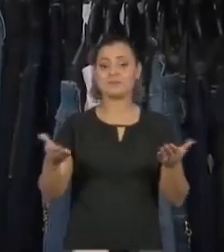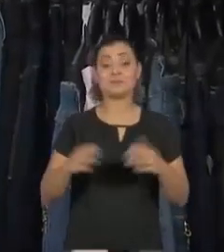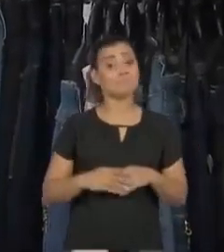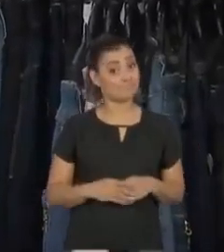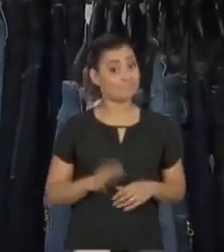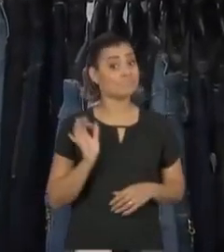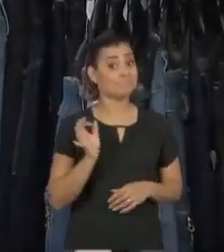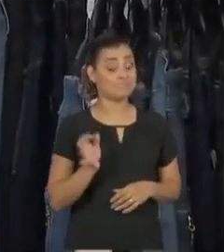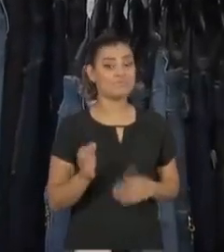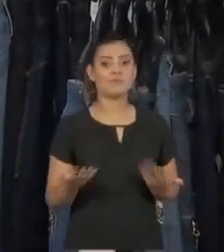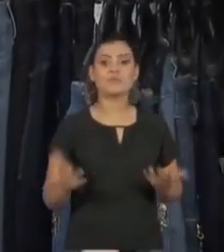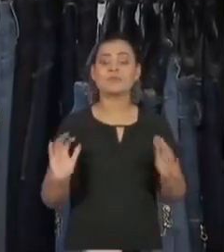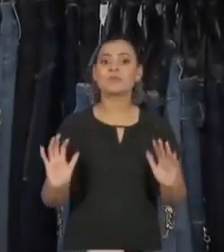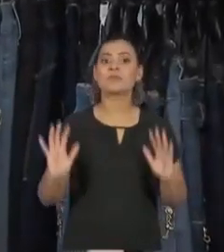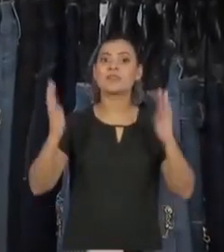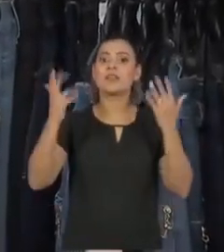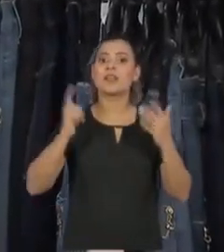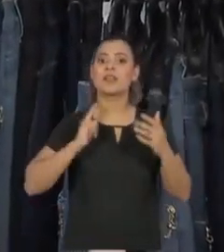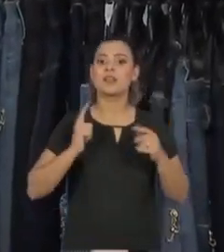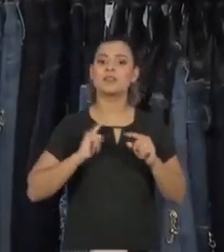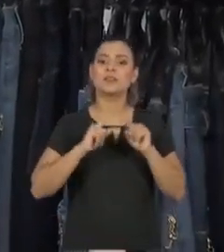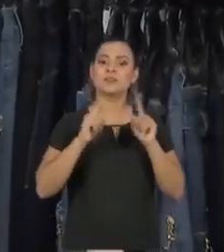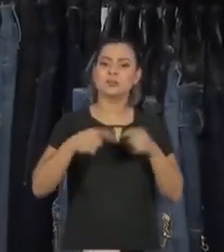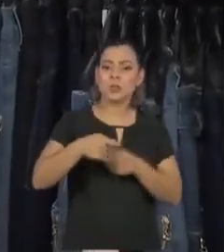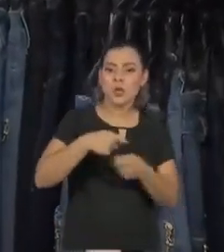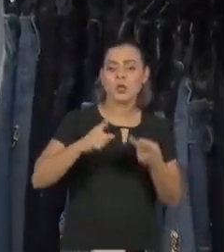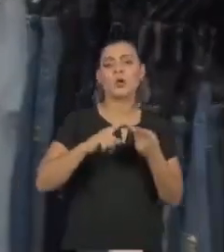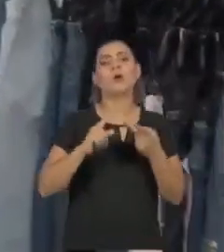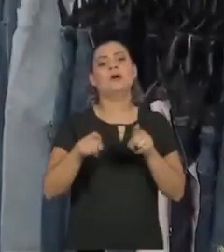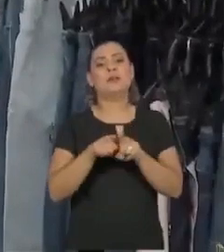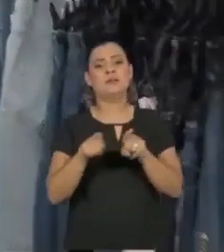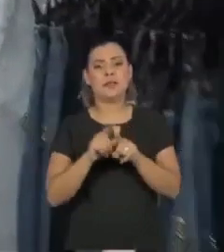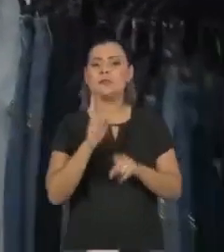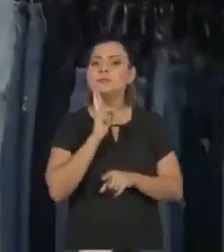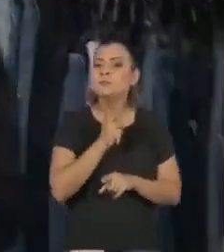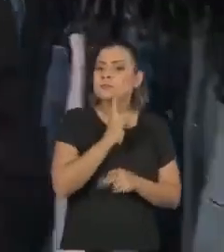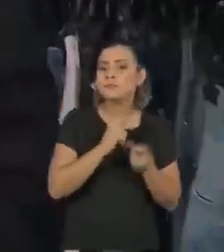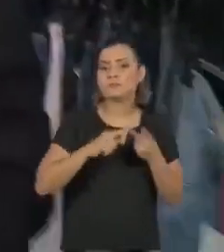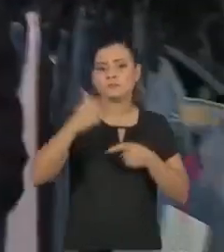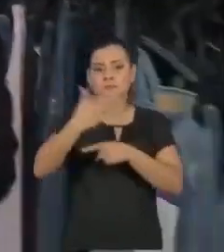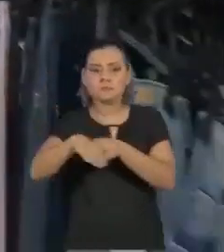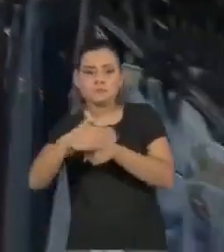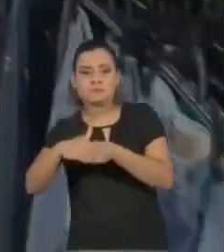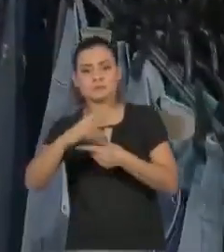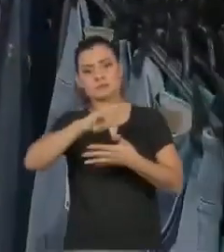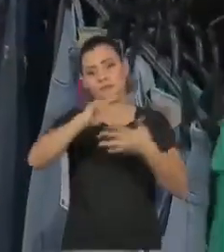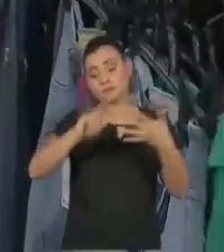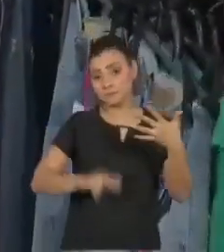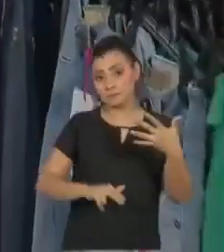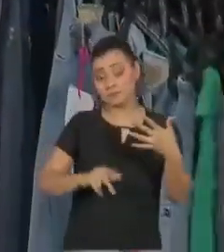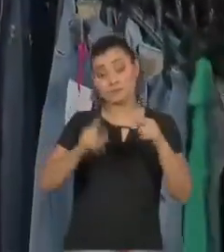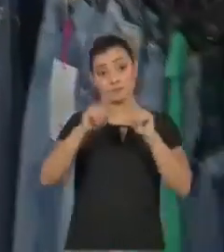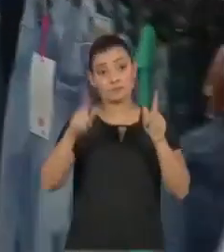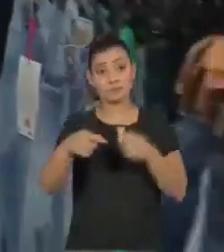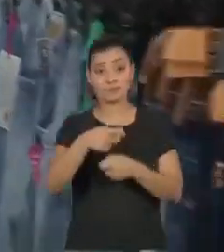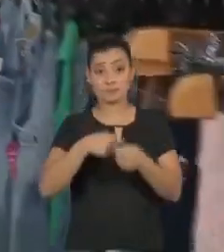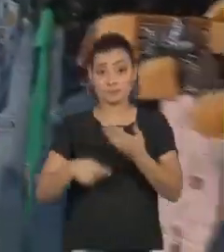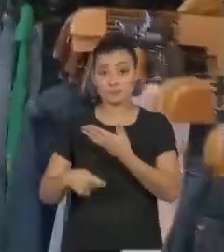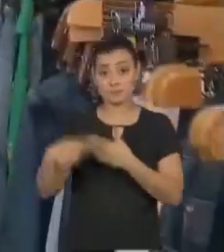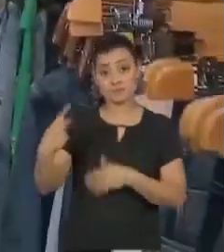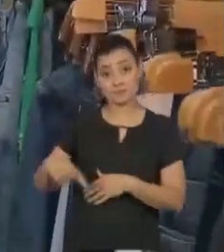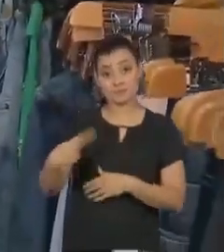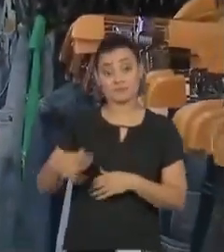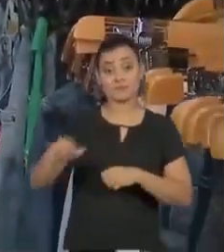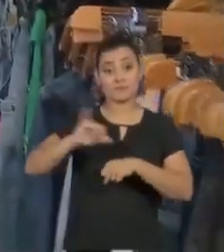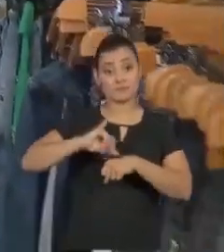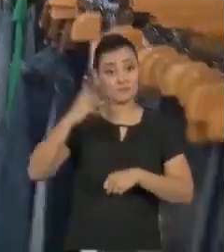Pois é um evento que reúne, além das lojas, também hotéis, restaurantes, os taxistas. A gente está, por exemplo, numa loja de confecção aqui na região